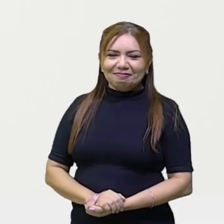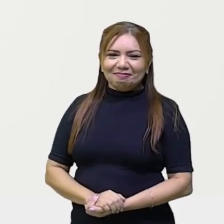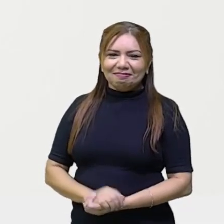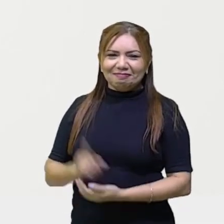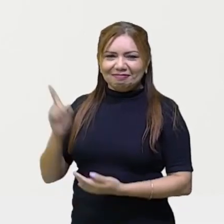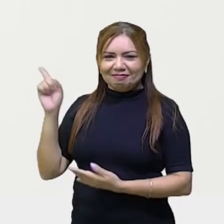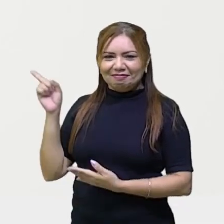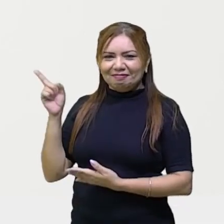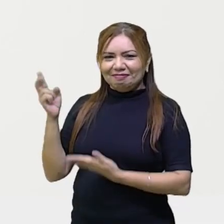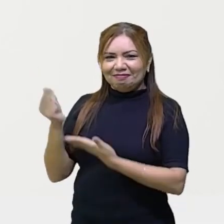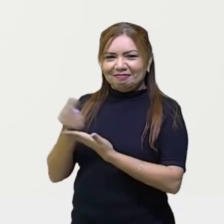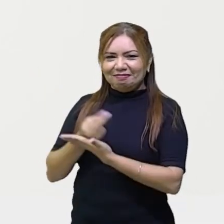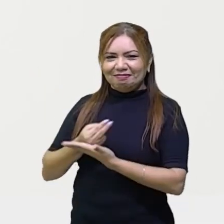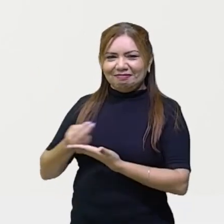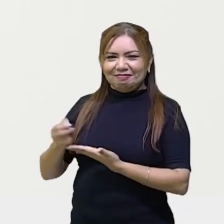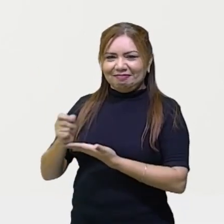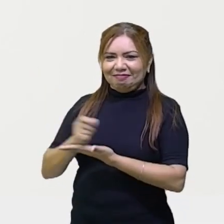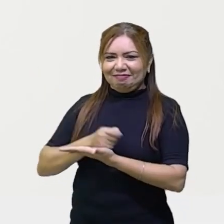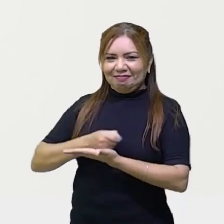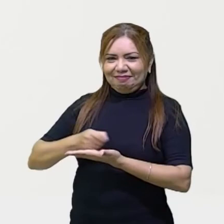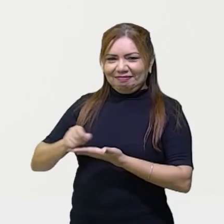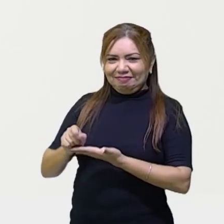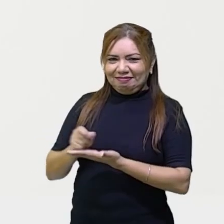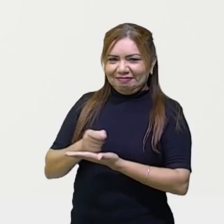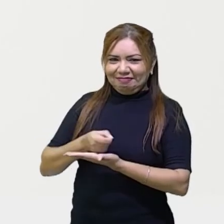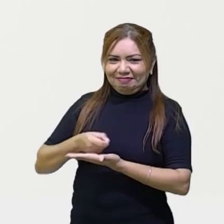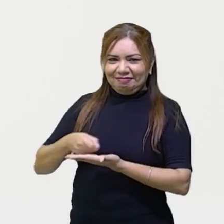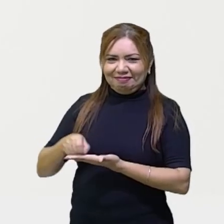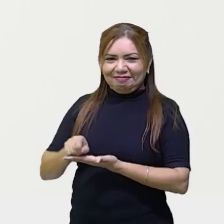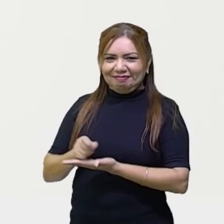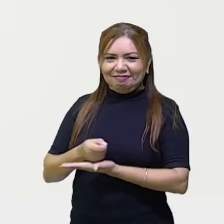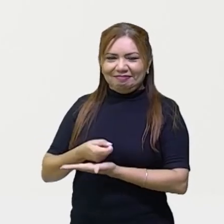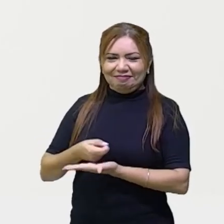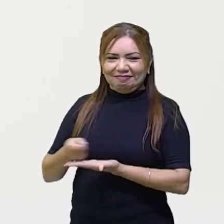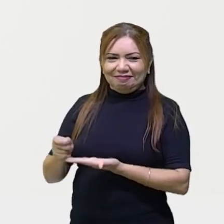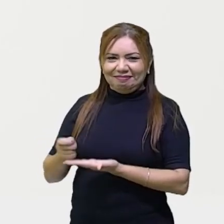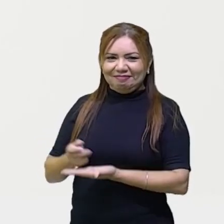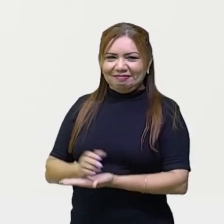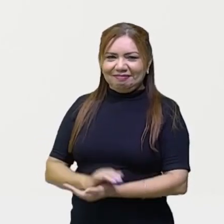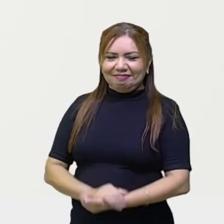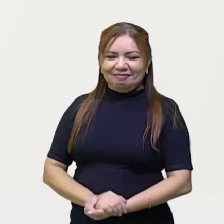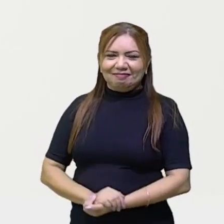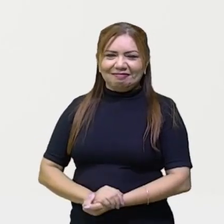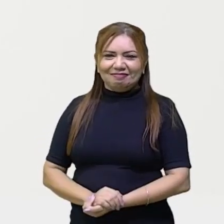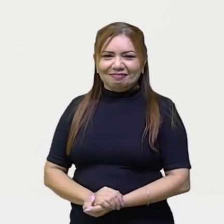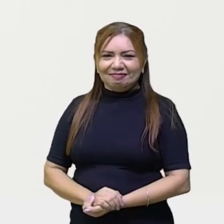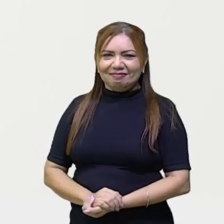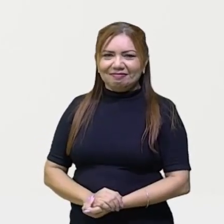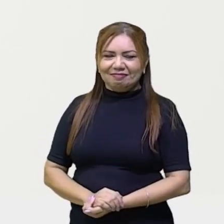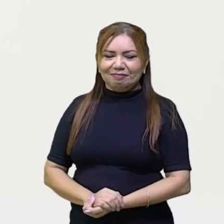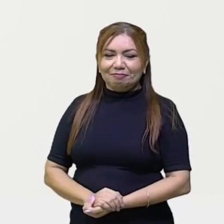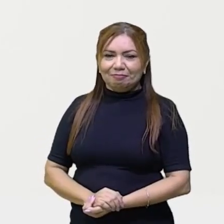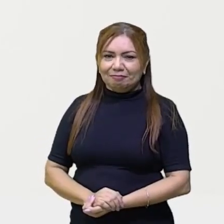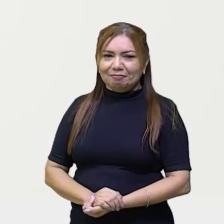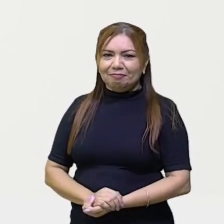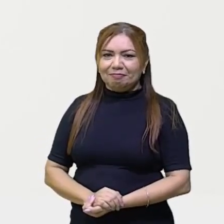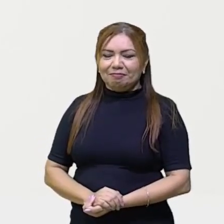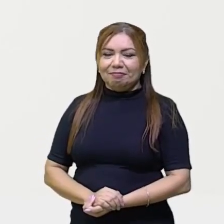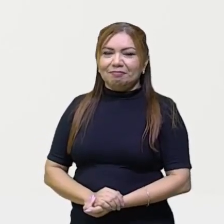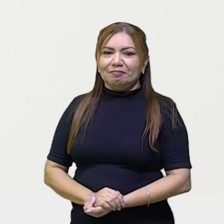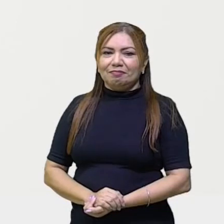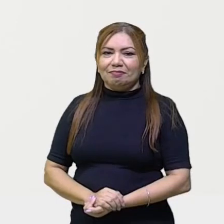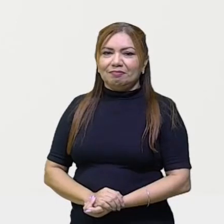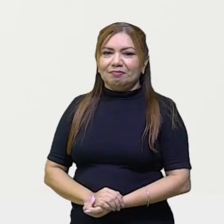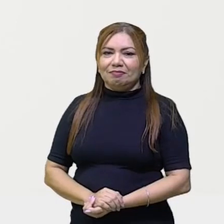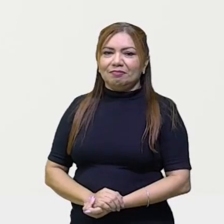olha a coordenação motora Opa ó olha quando ela só uma cura beleza a esse é um